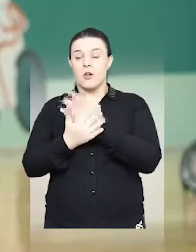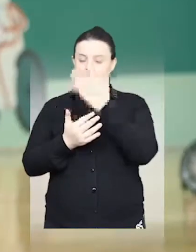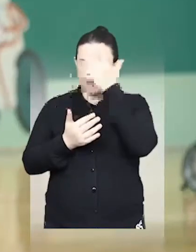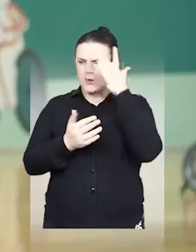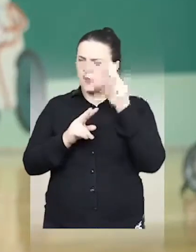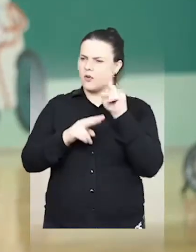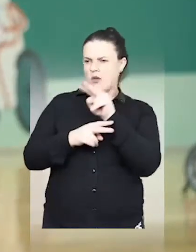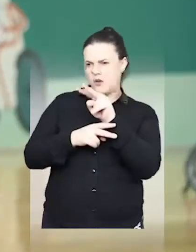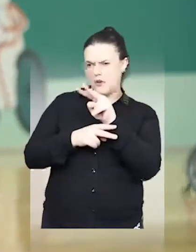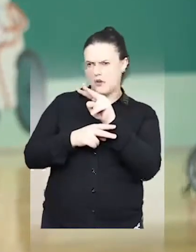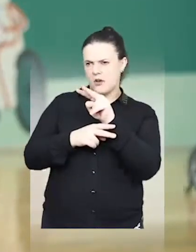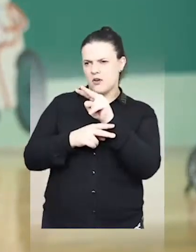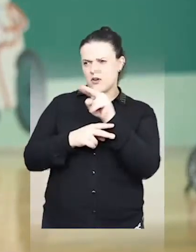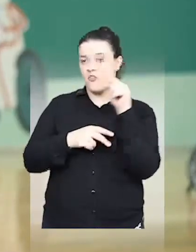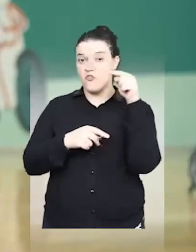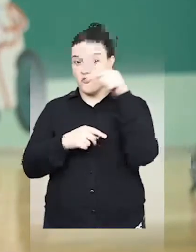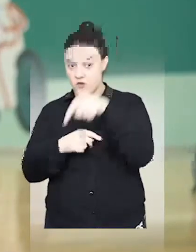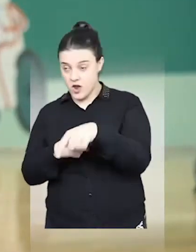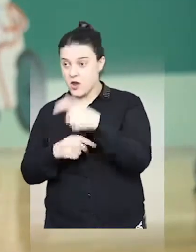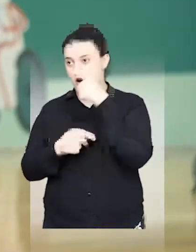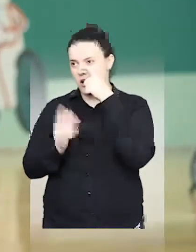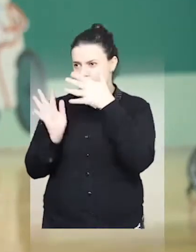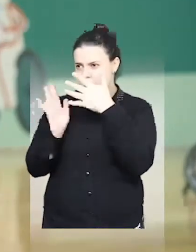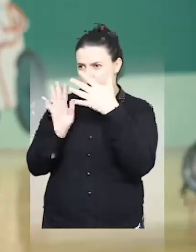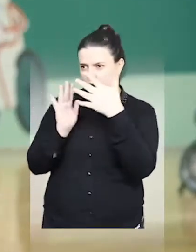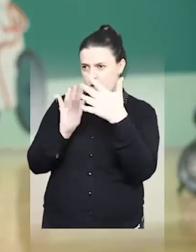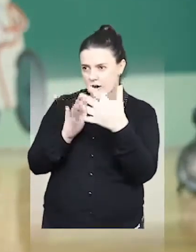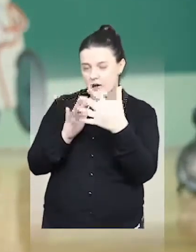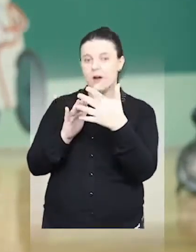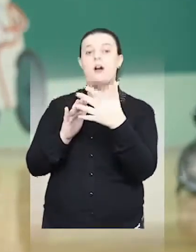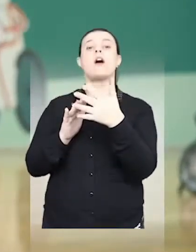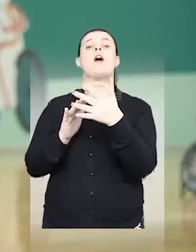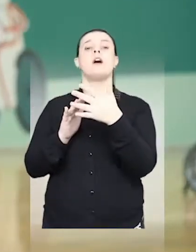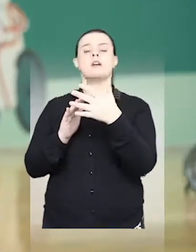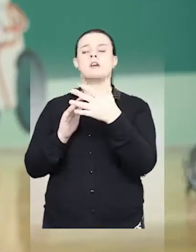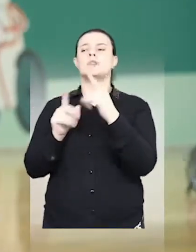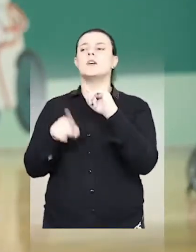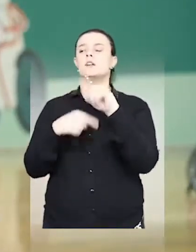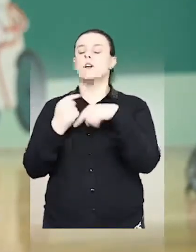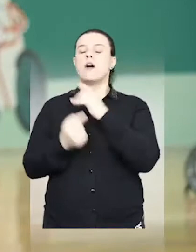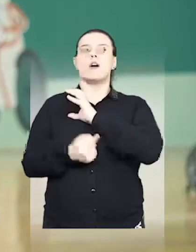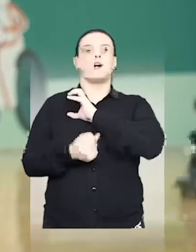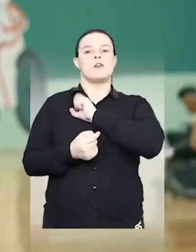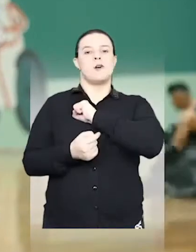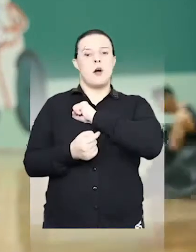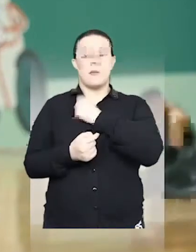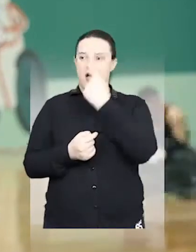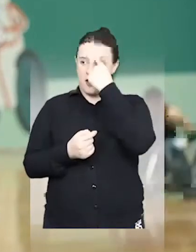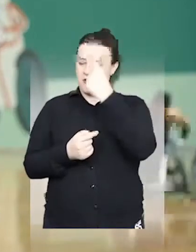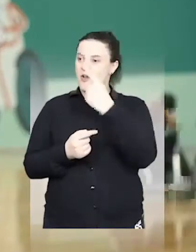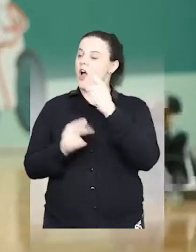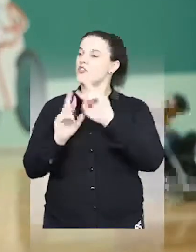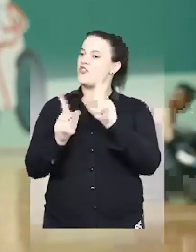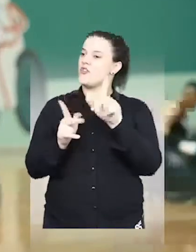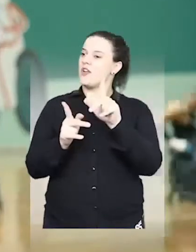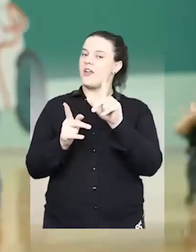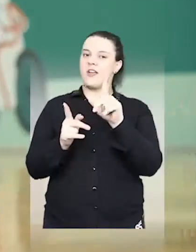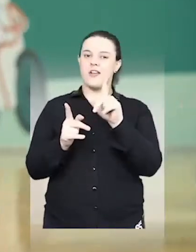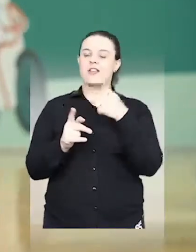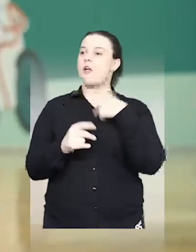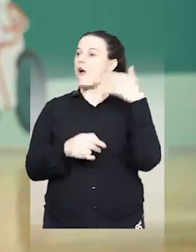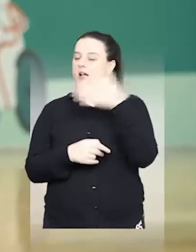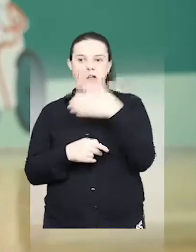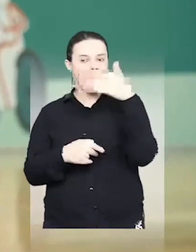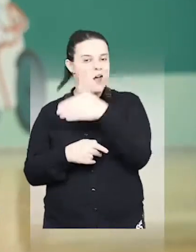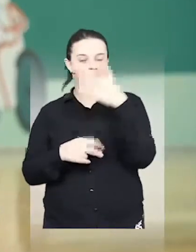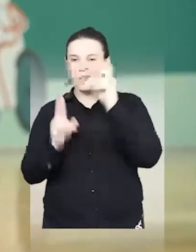né? As pessoas vieram assistir um jogo do Ronins e se apaixonaram, assim, sabe? Falaram, nossa, eu quero